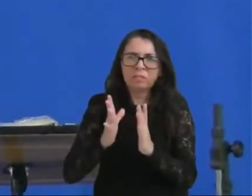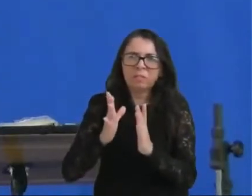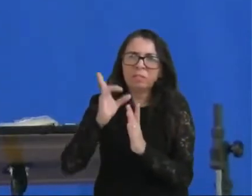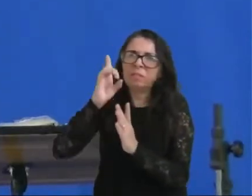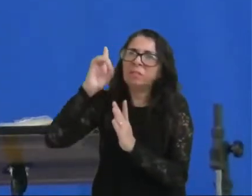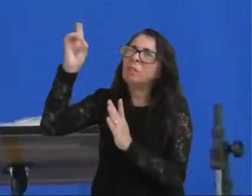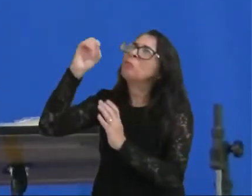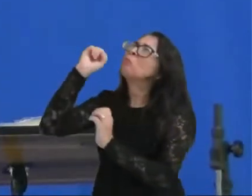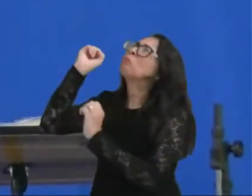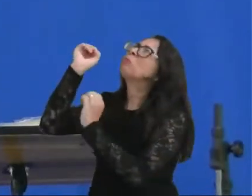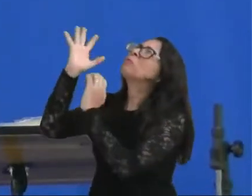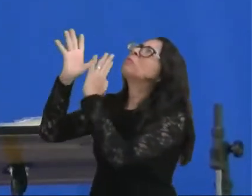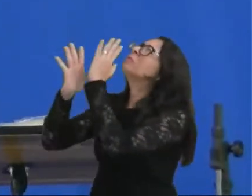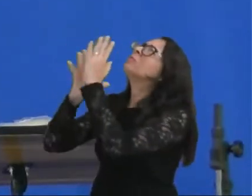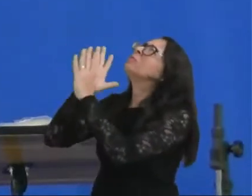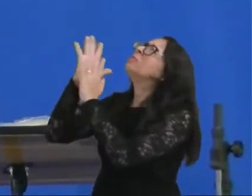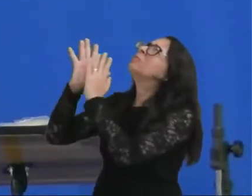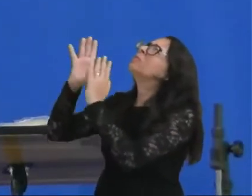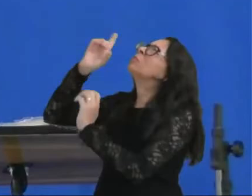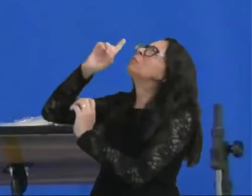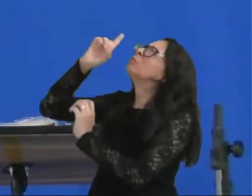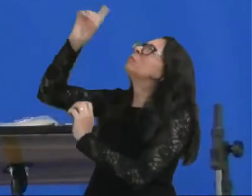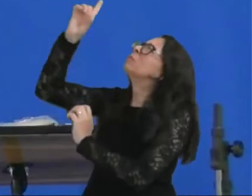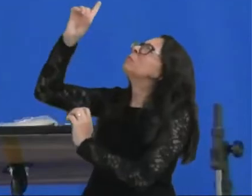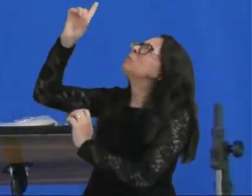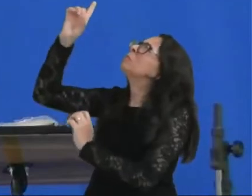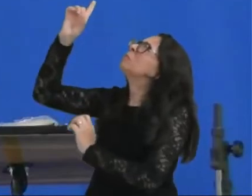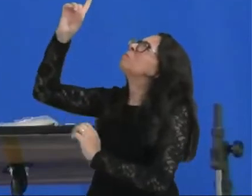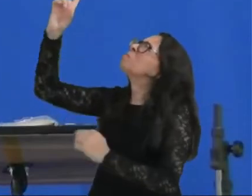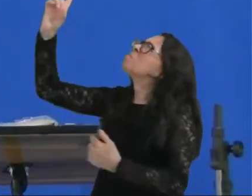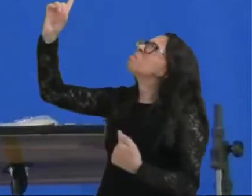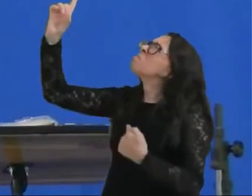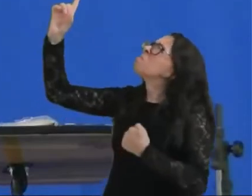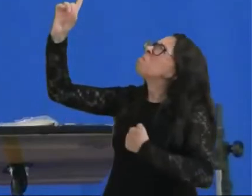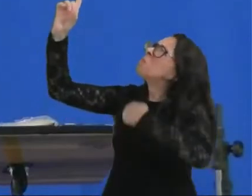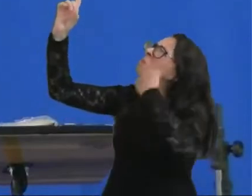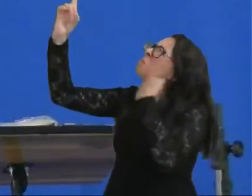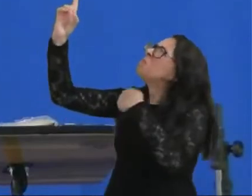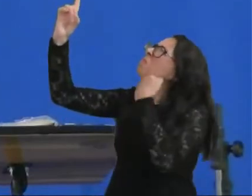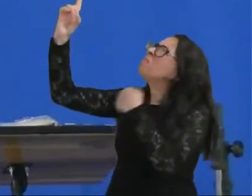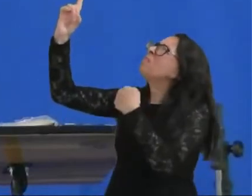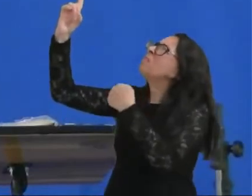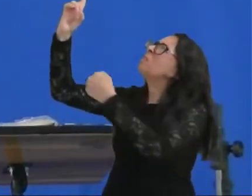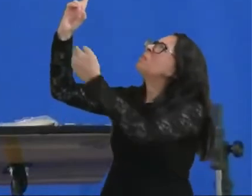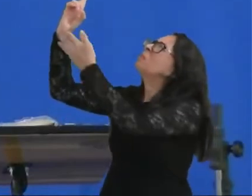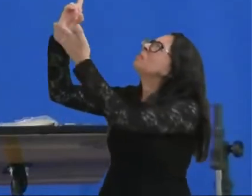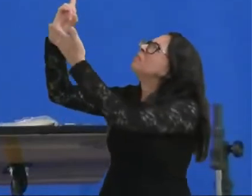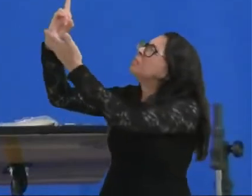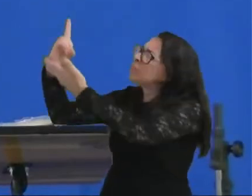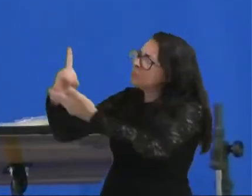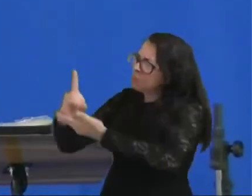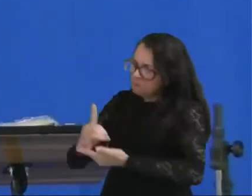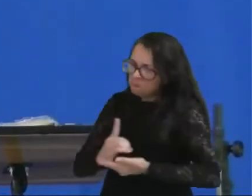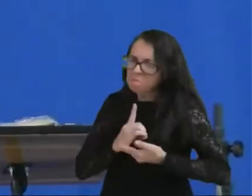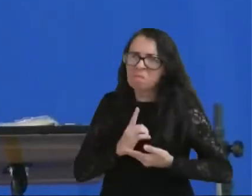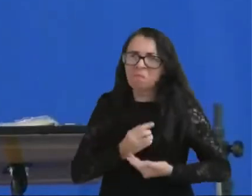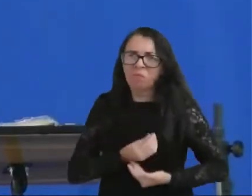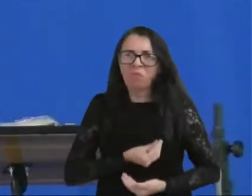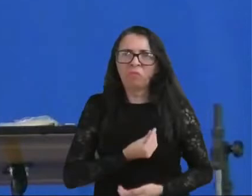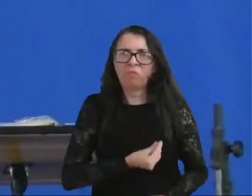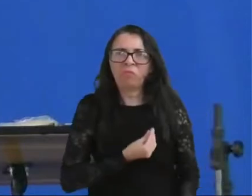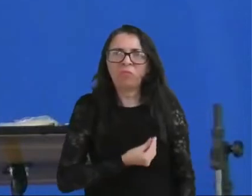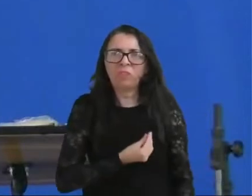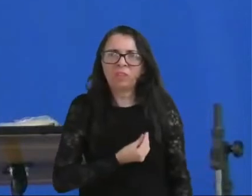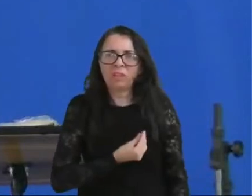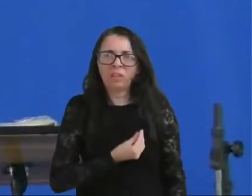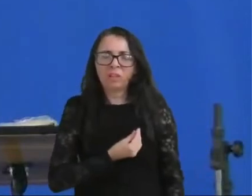vivenciando. Não é a situação do Covid. Não é porque os governantes têm decretado que nós devemos